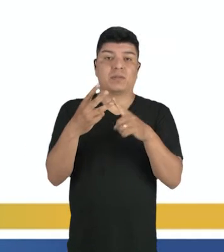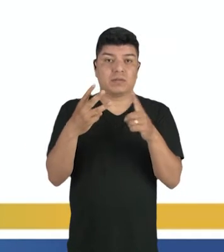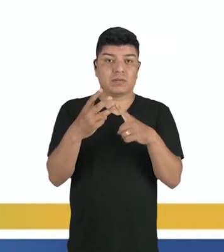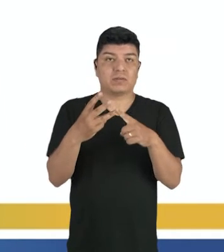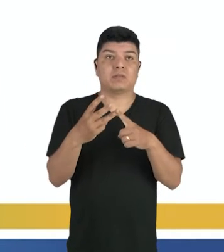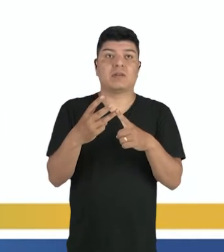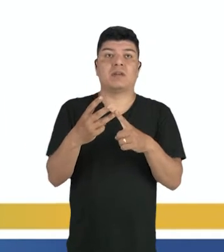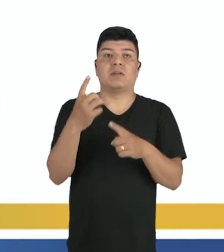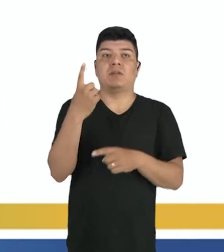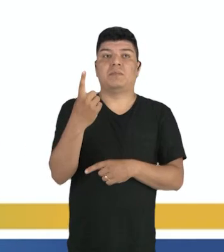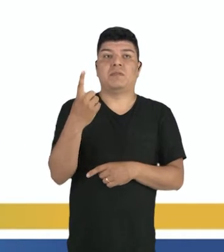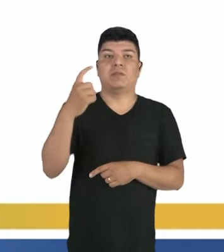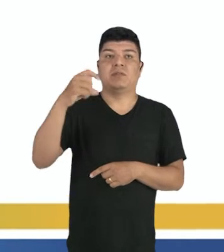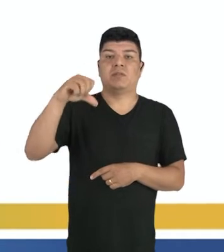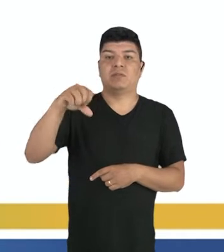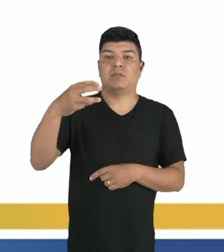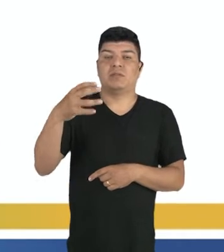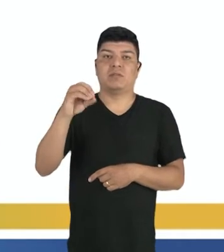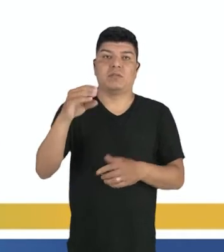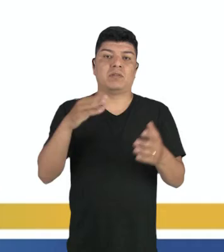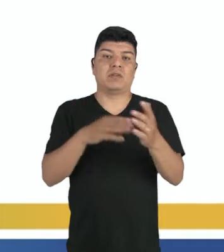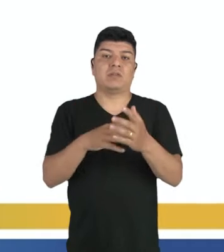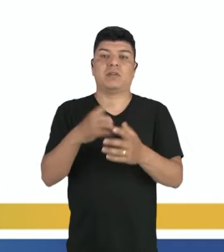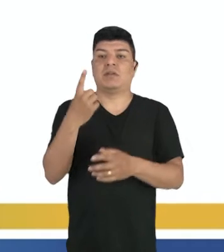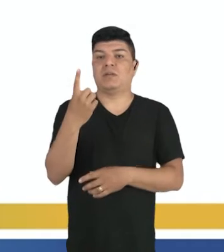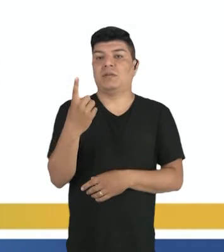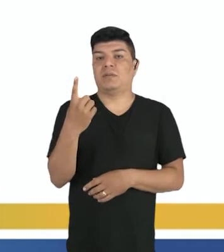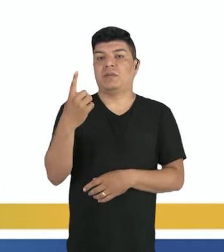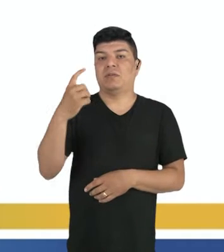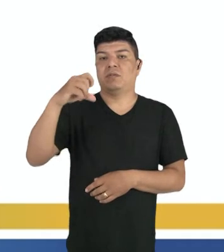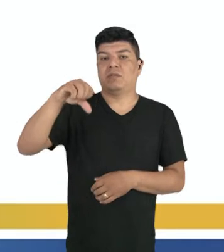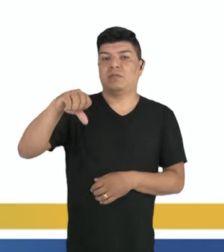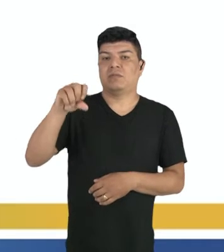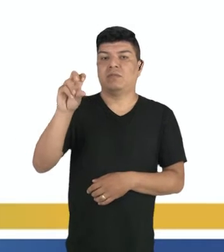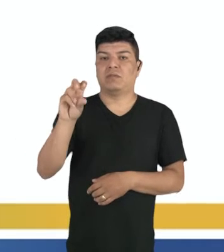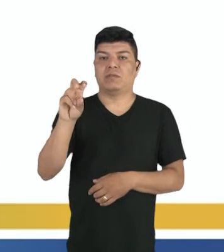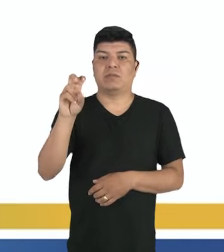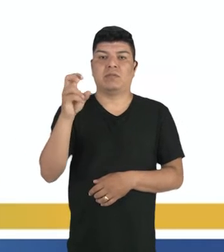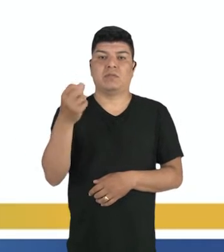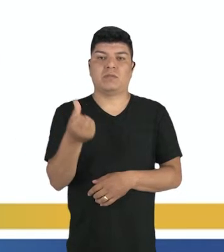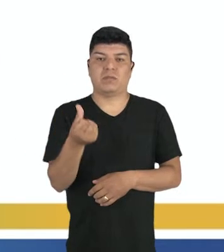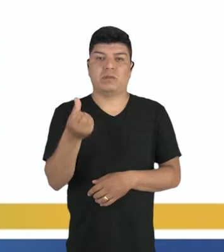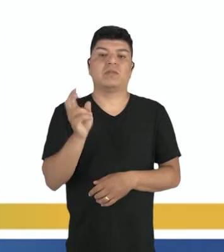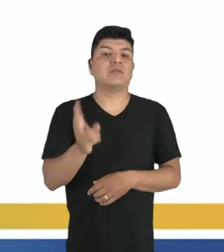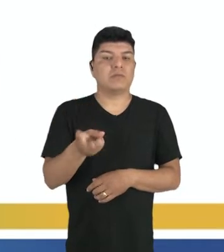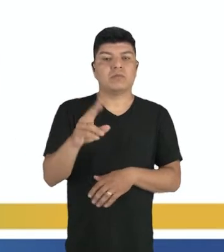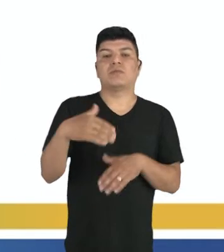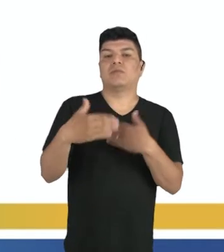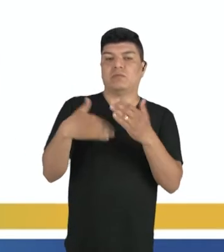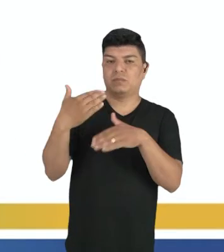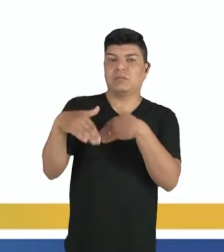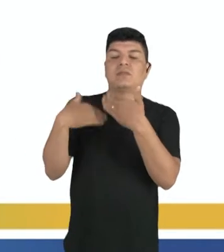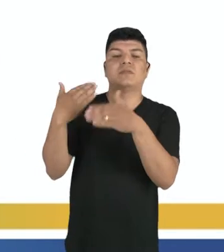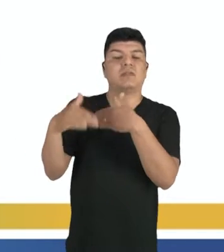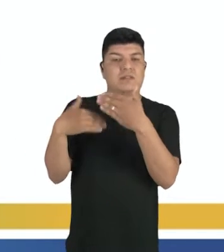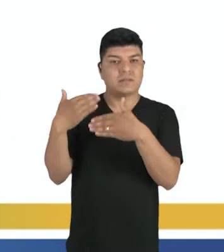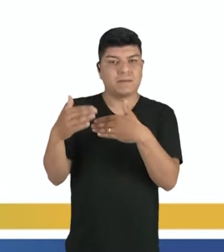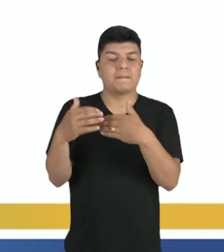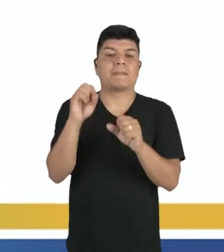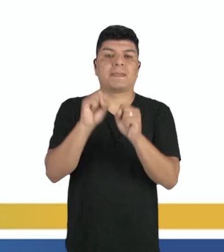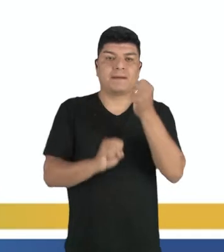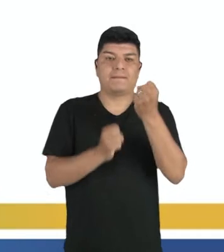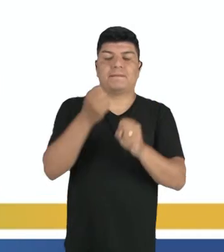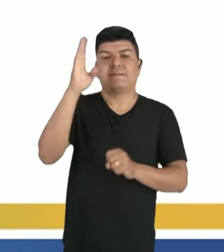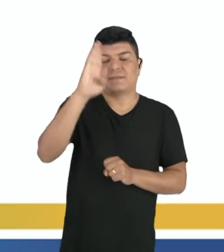período, 1930 a 1956, aí também continuou se desenvolvendo, né, a